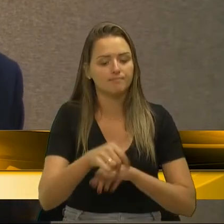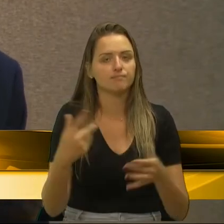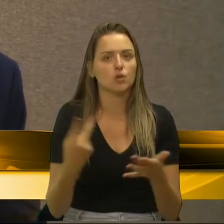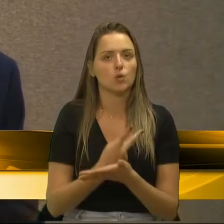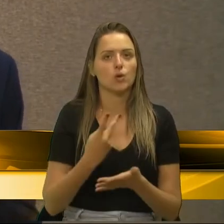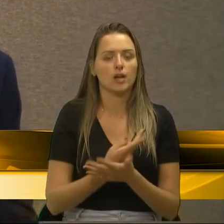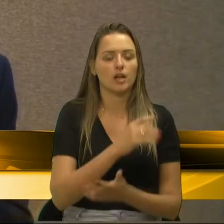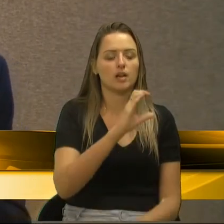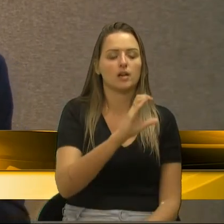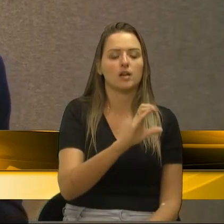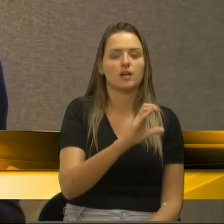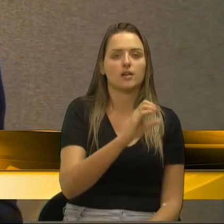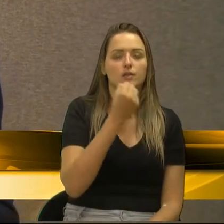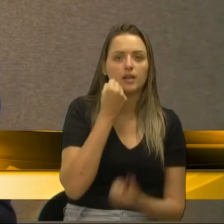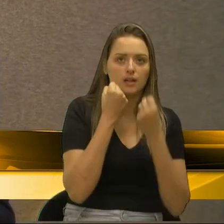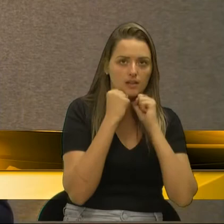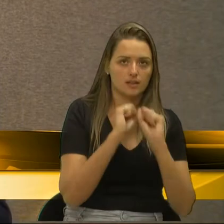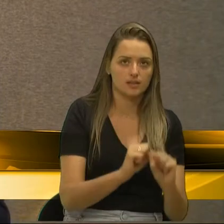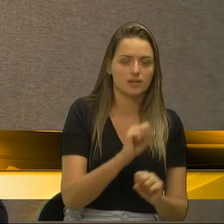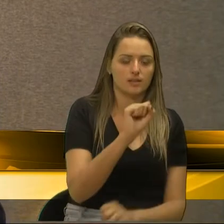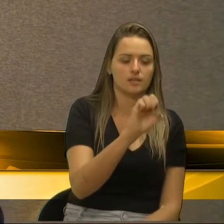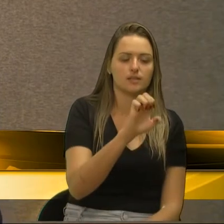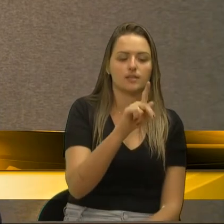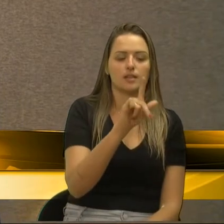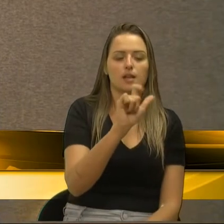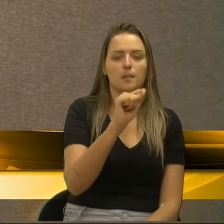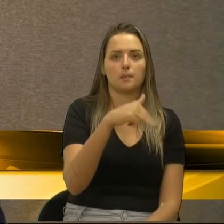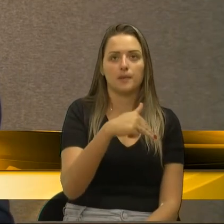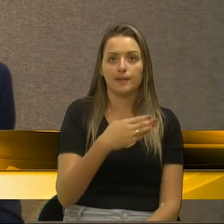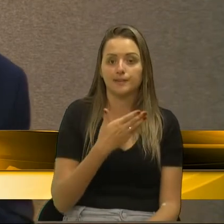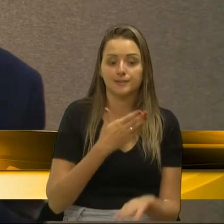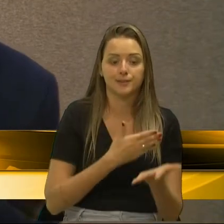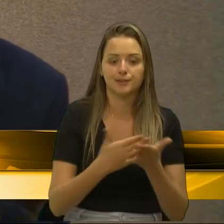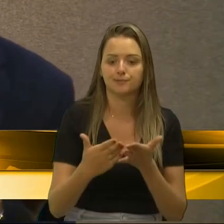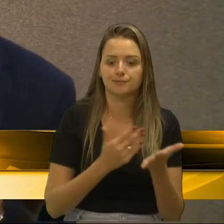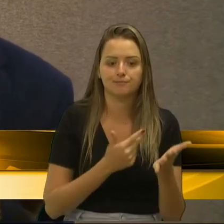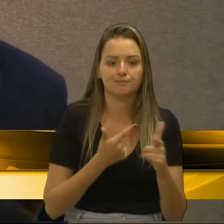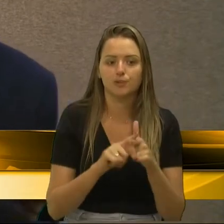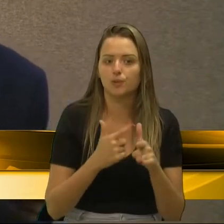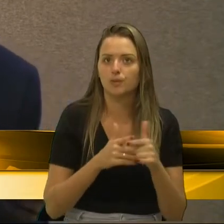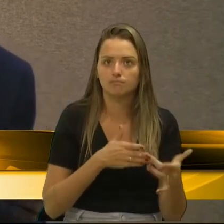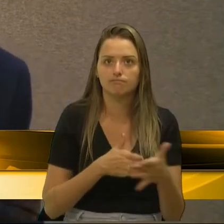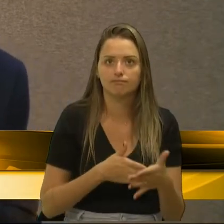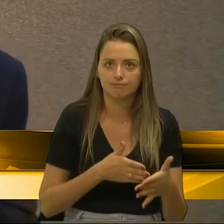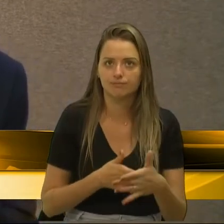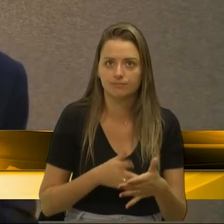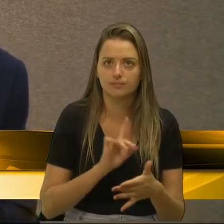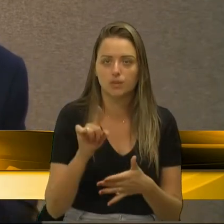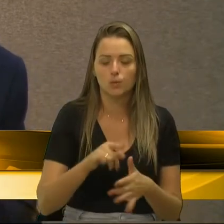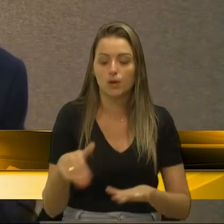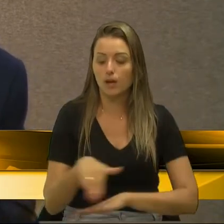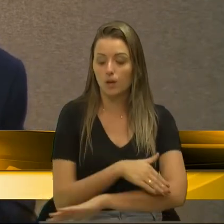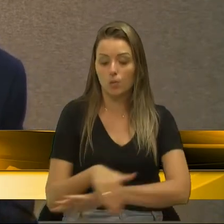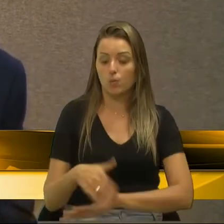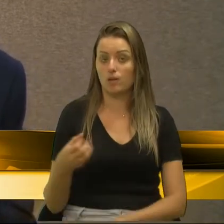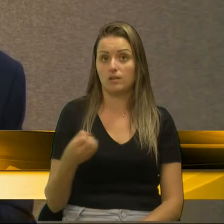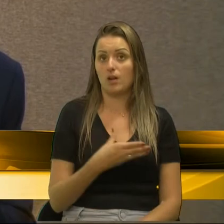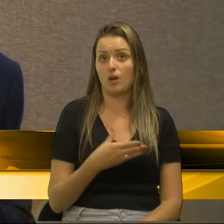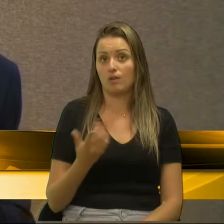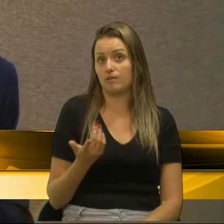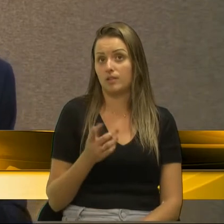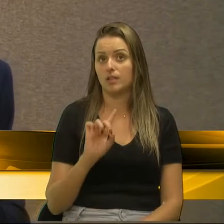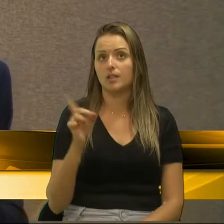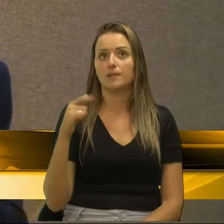da CEPLAN que acabaram, no meu entender, criando um impasse ali. Porque não é uma rua nova, não precisa atender